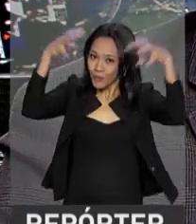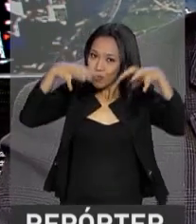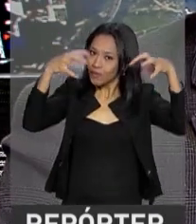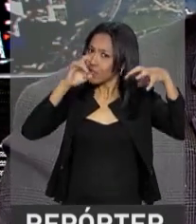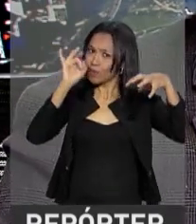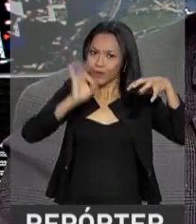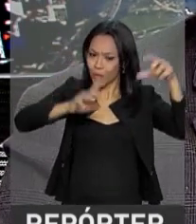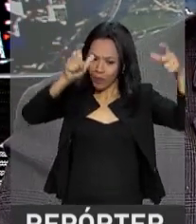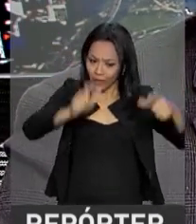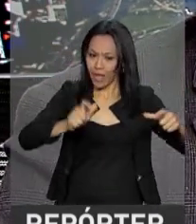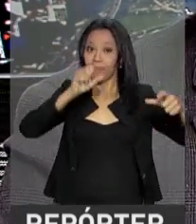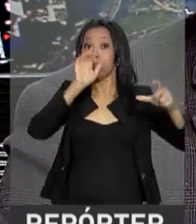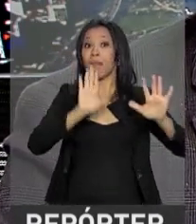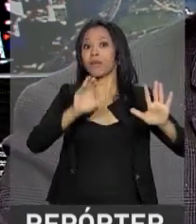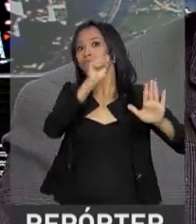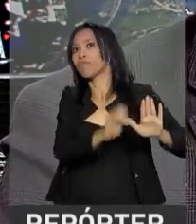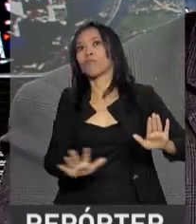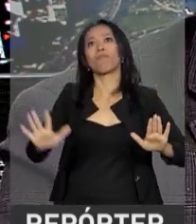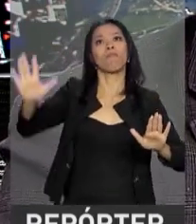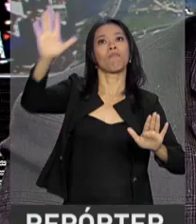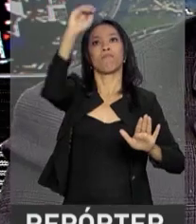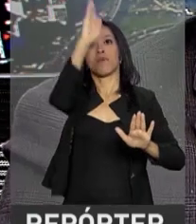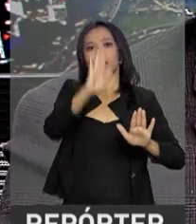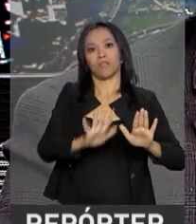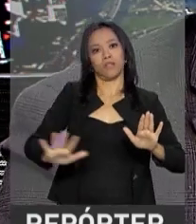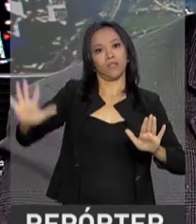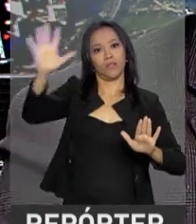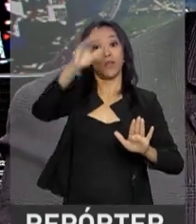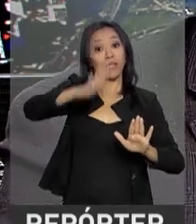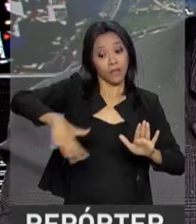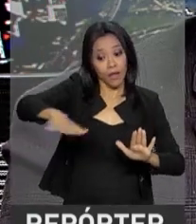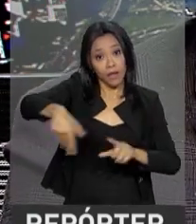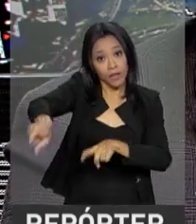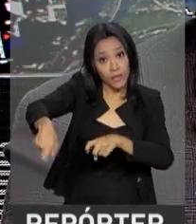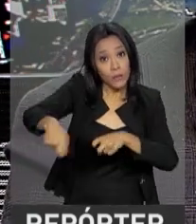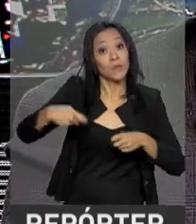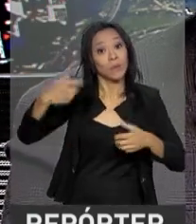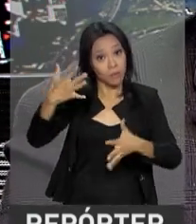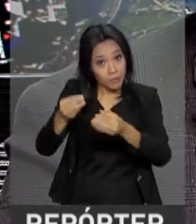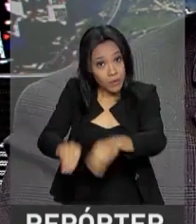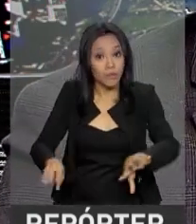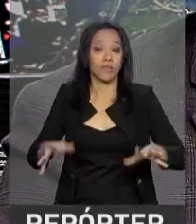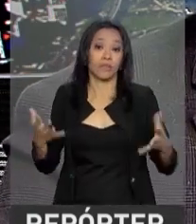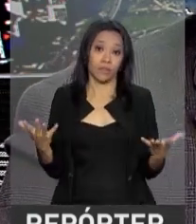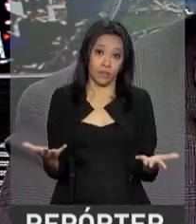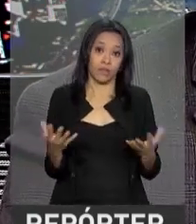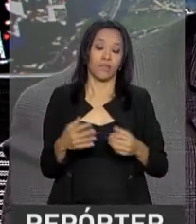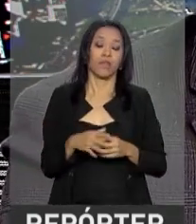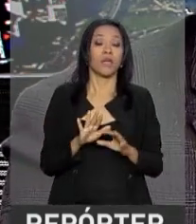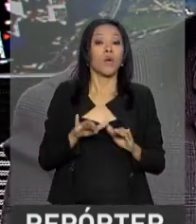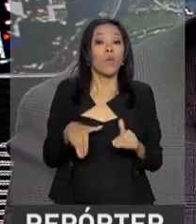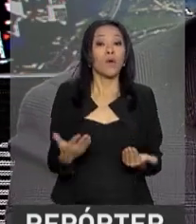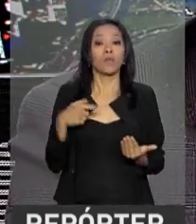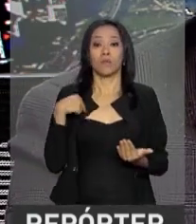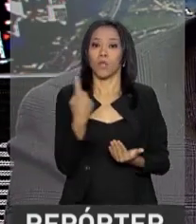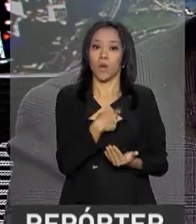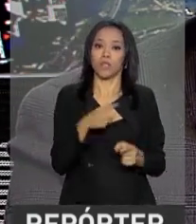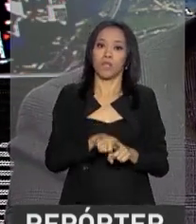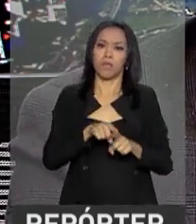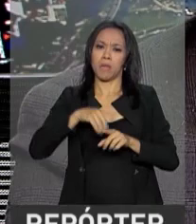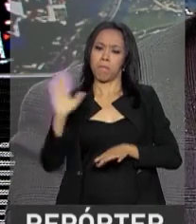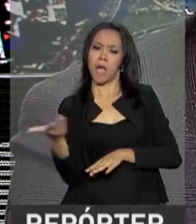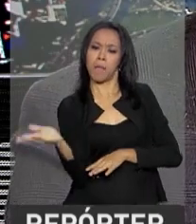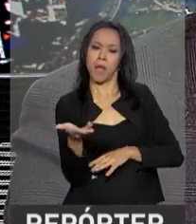afeta os interesses de sobretudo à produção agrícola e pecuária mas quando nós desmatamos também